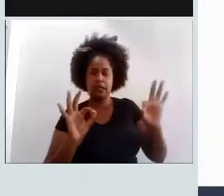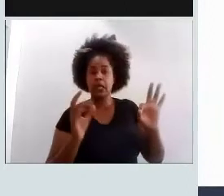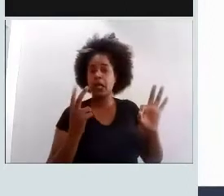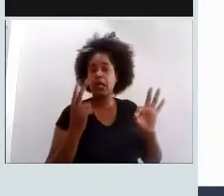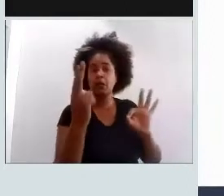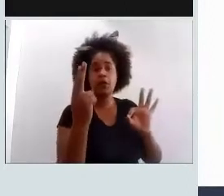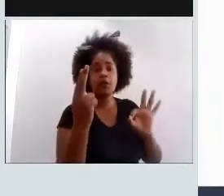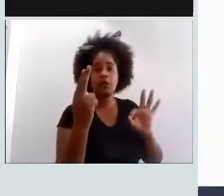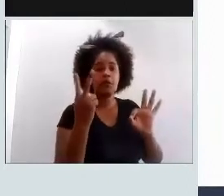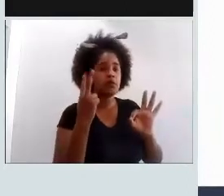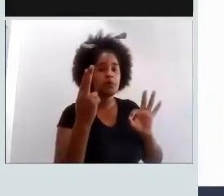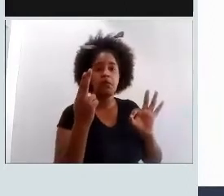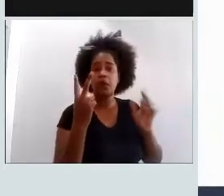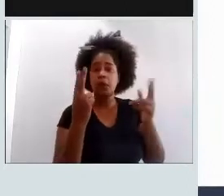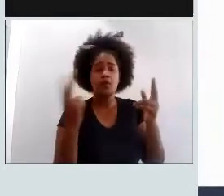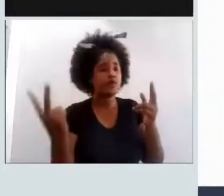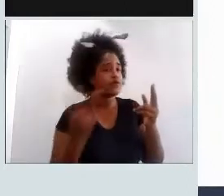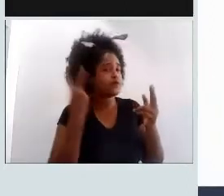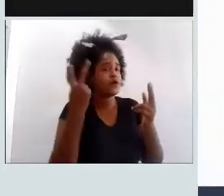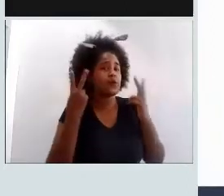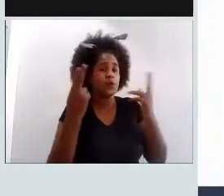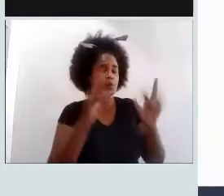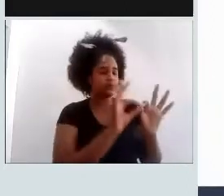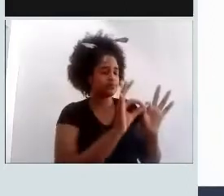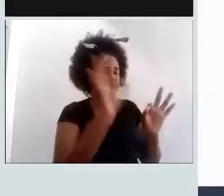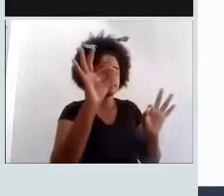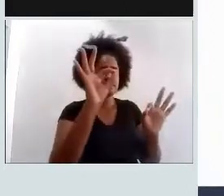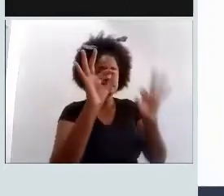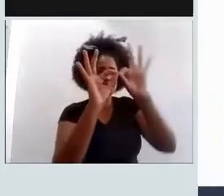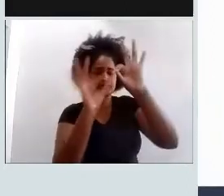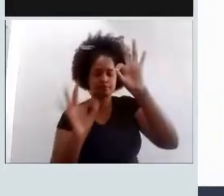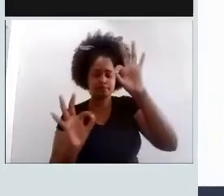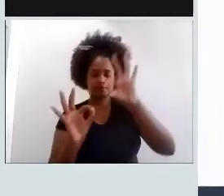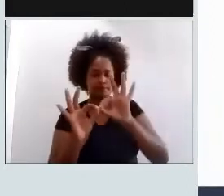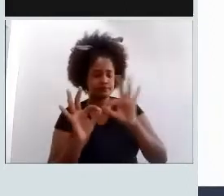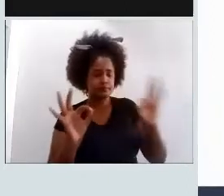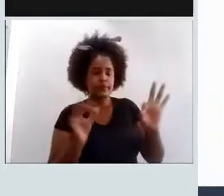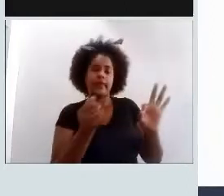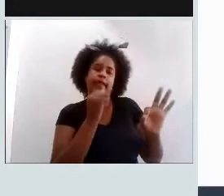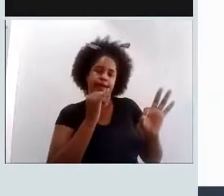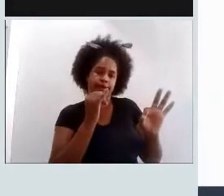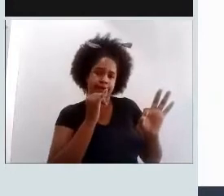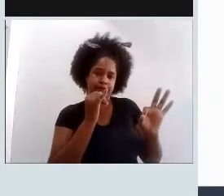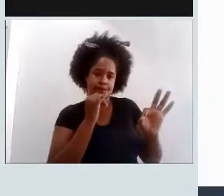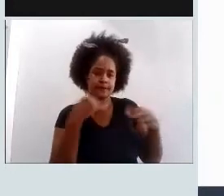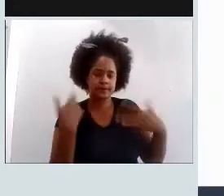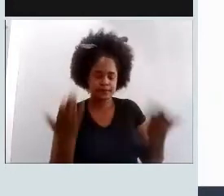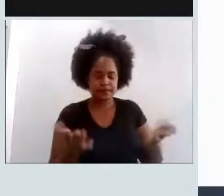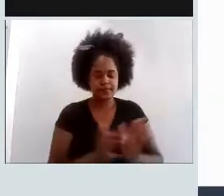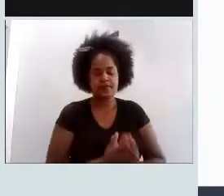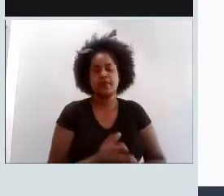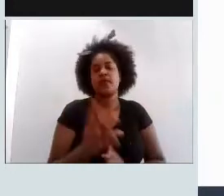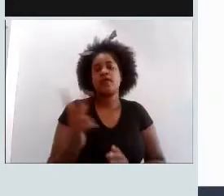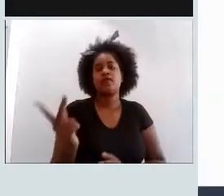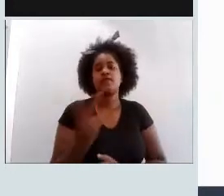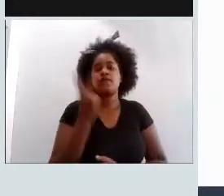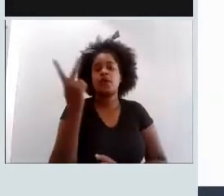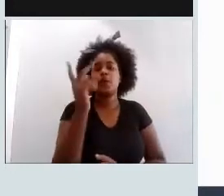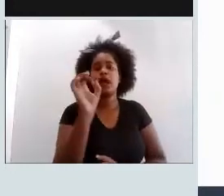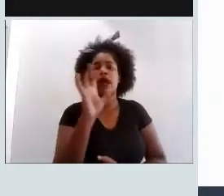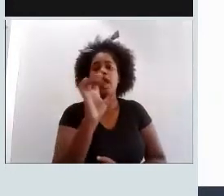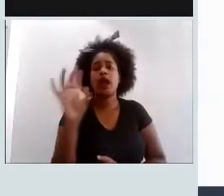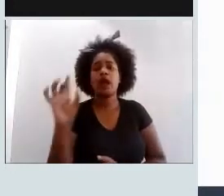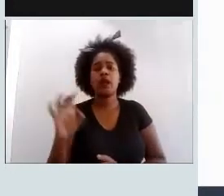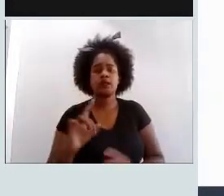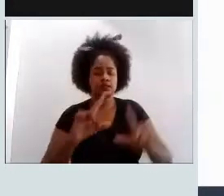o mesmo valor para os 3 ângulos. Ou seja, se você quiser descobrir o valor de cada ângulo nesse